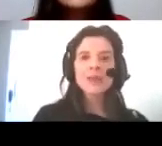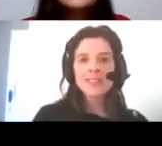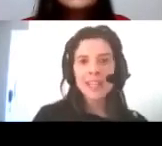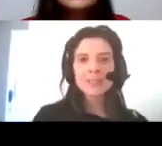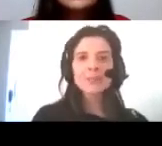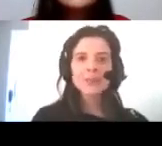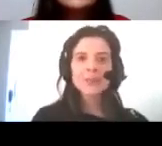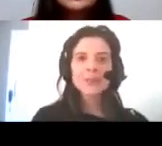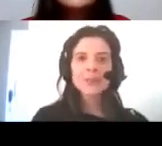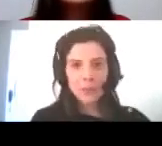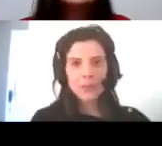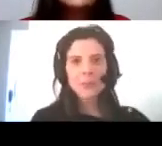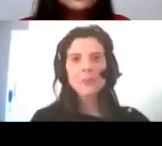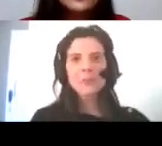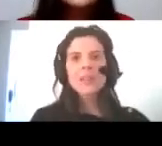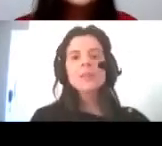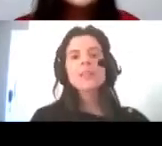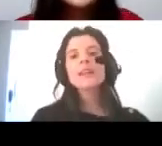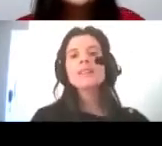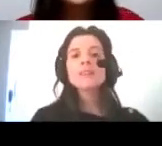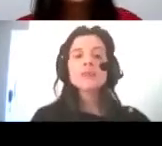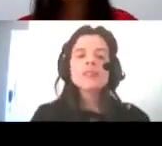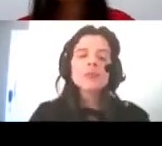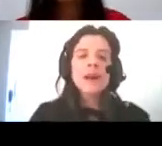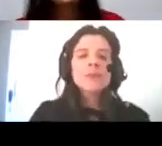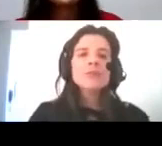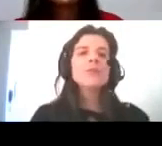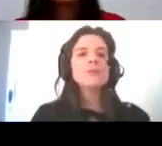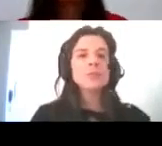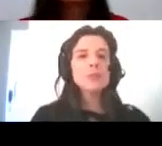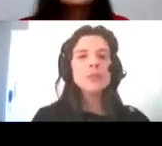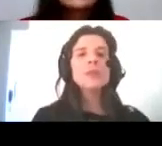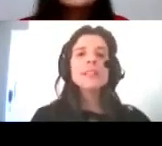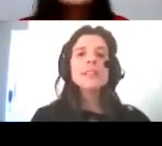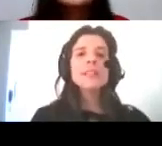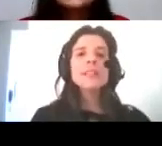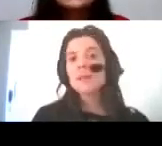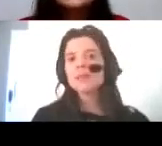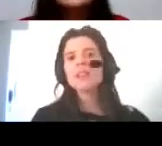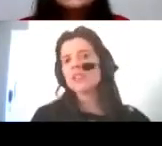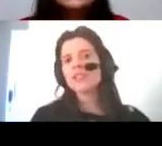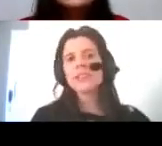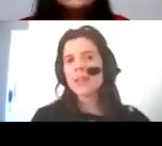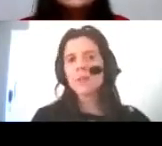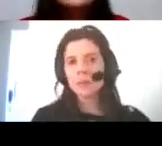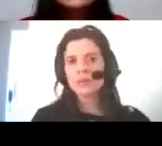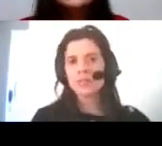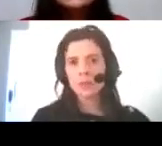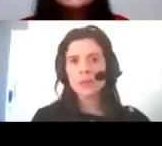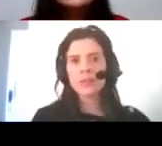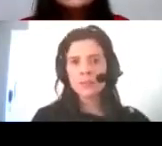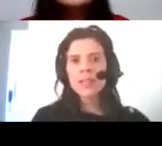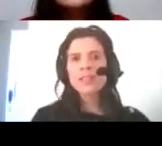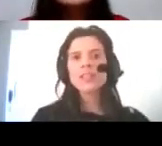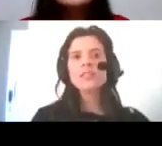profissional externo do profissional público. Porque as pessoas têm exatamente. o hábito de confundir muito. E é uma das reclamações que a gente recebe muito do